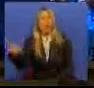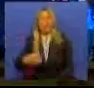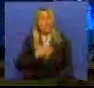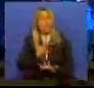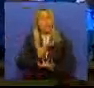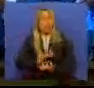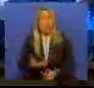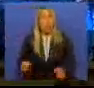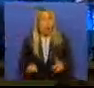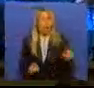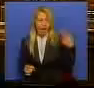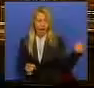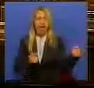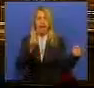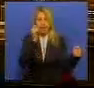pôr um problema.